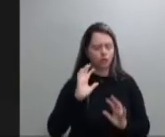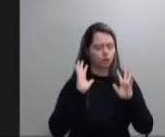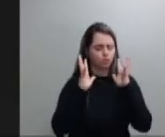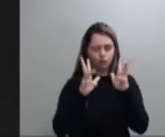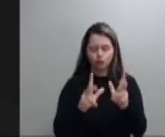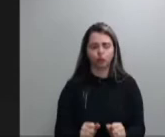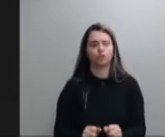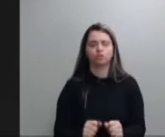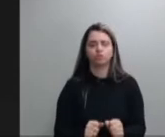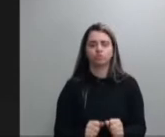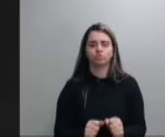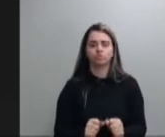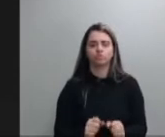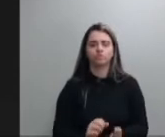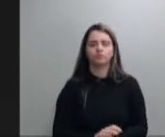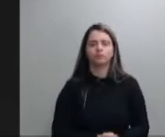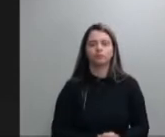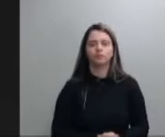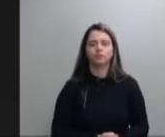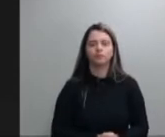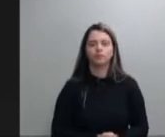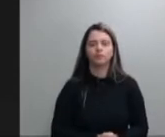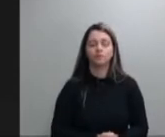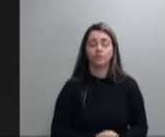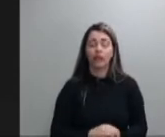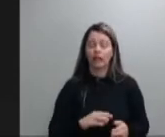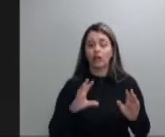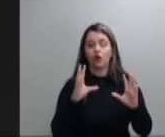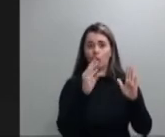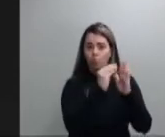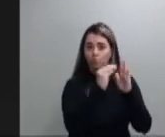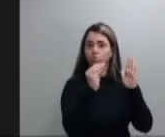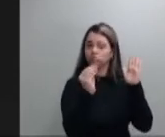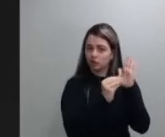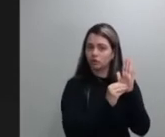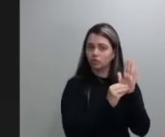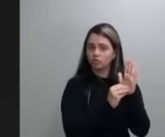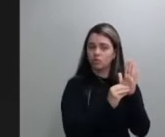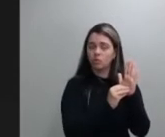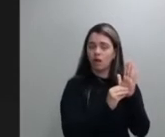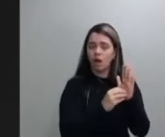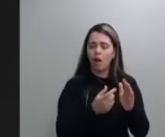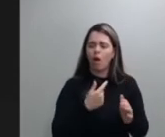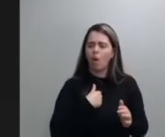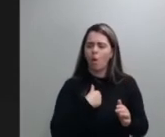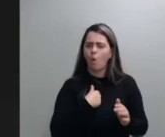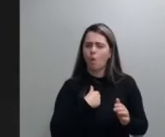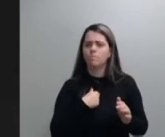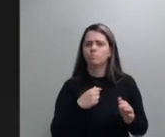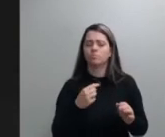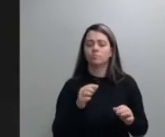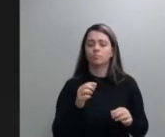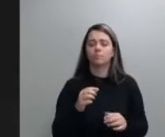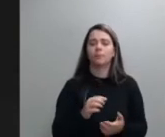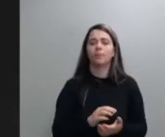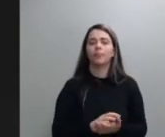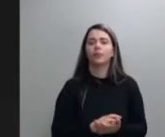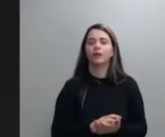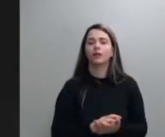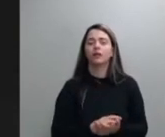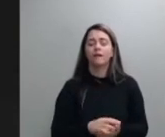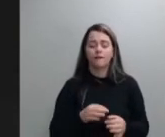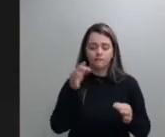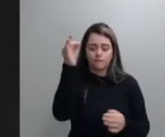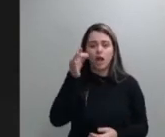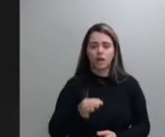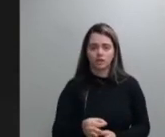13.1 nesse contexto para mim com todas as vendas parece certo que não obstante a comissão